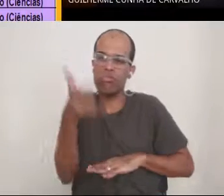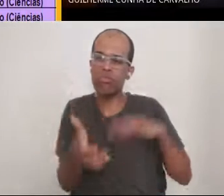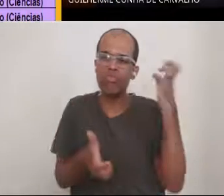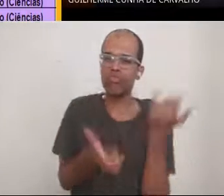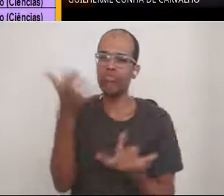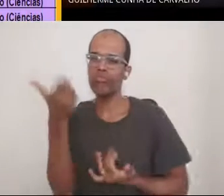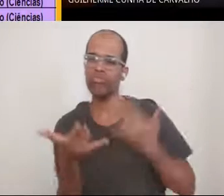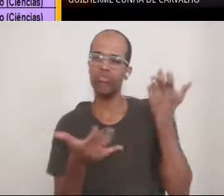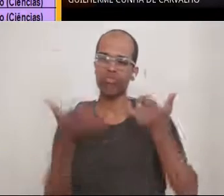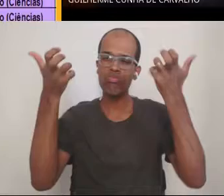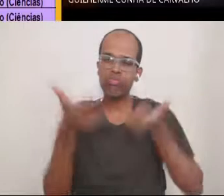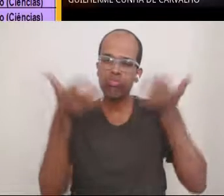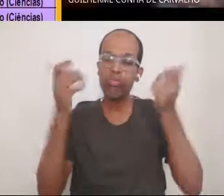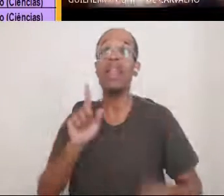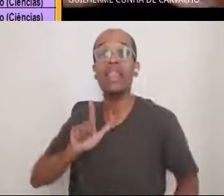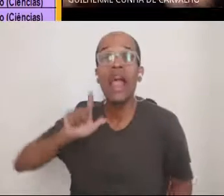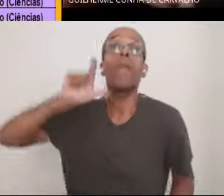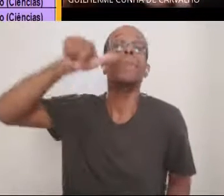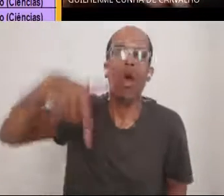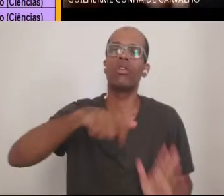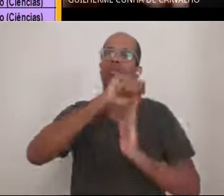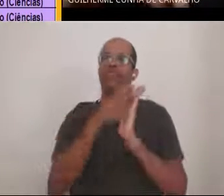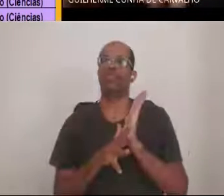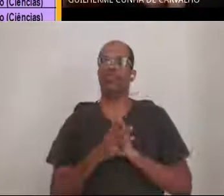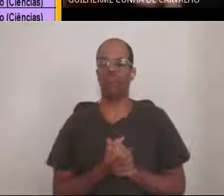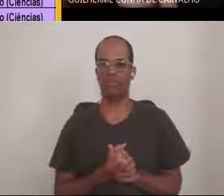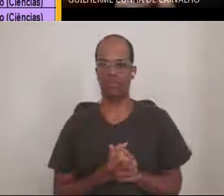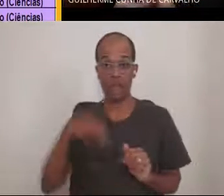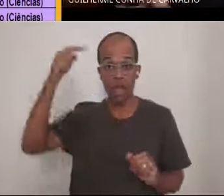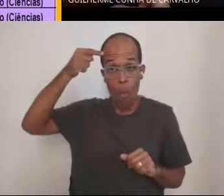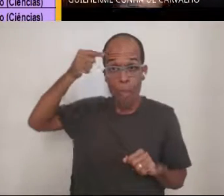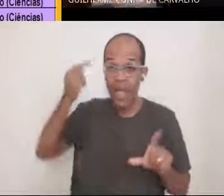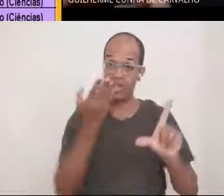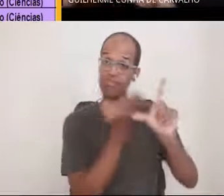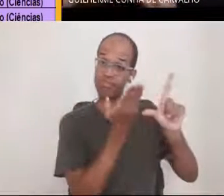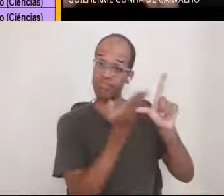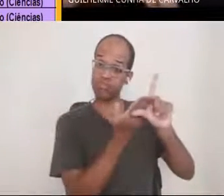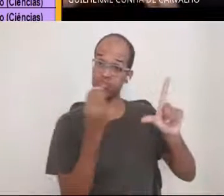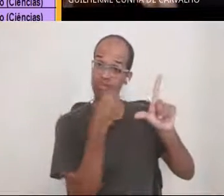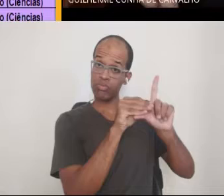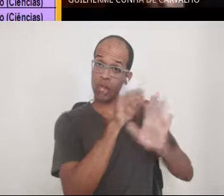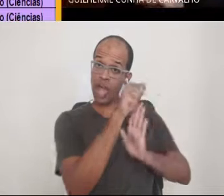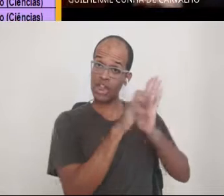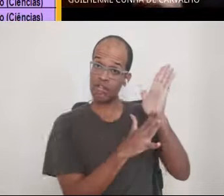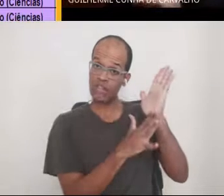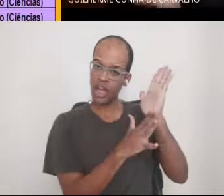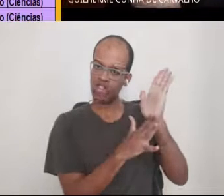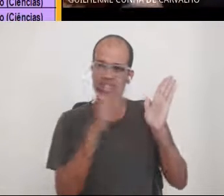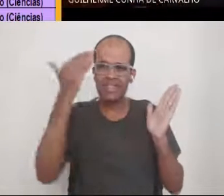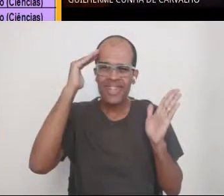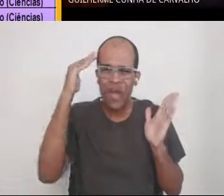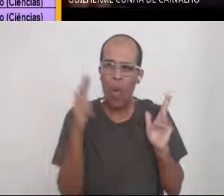Então pensa na atividade que está lá no Google, né, sala de aula, como se fosse a atividade do livro